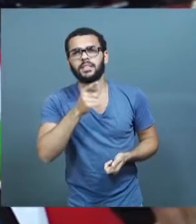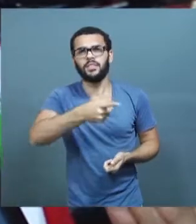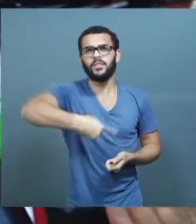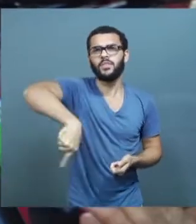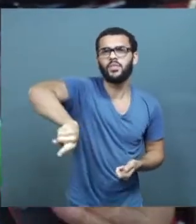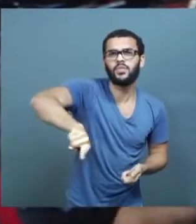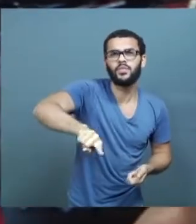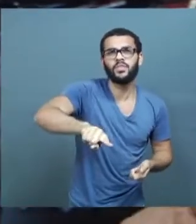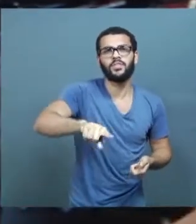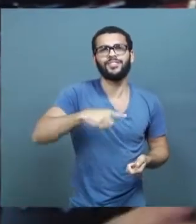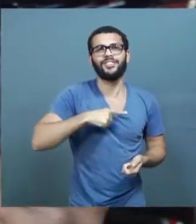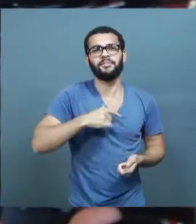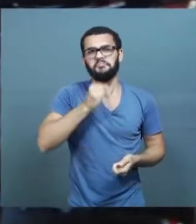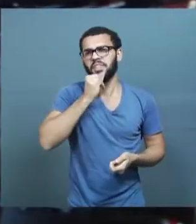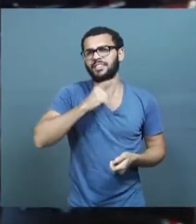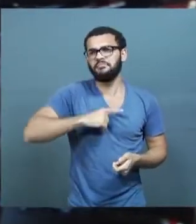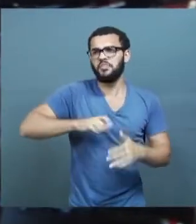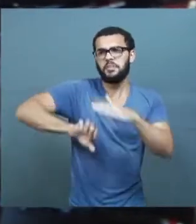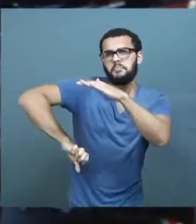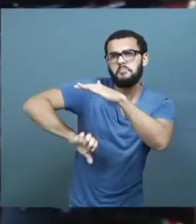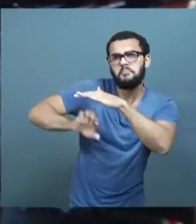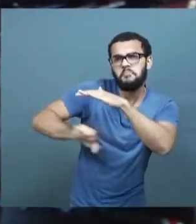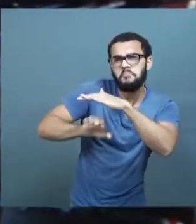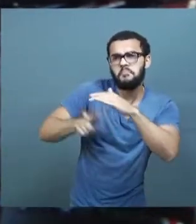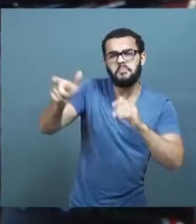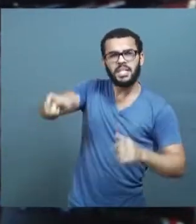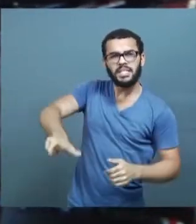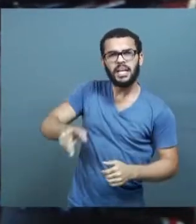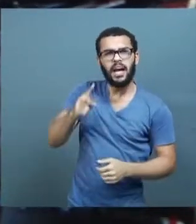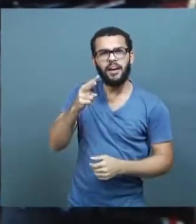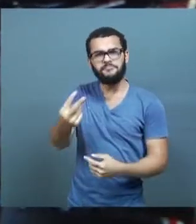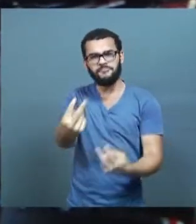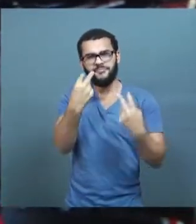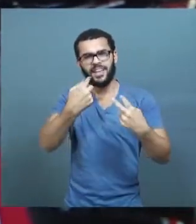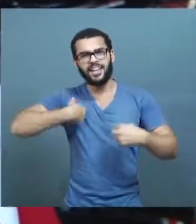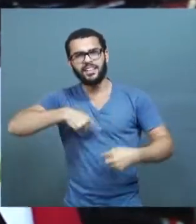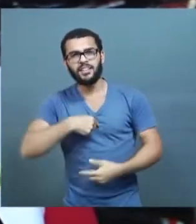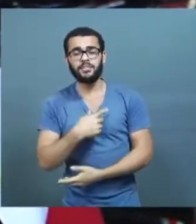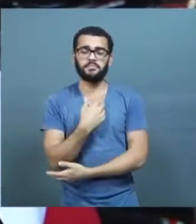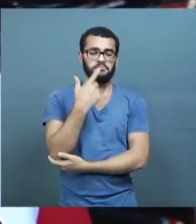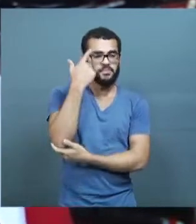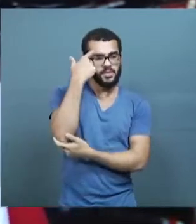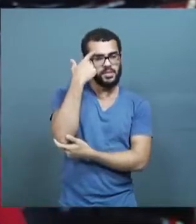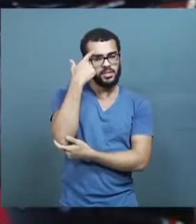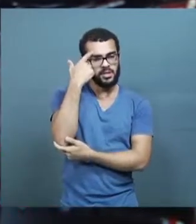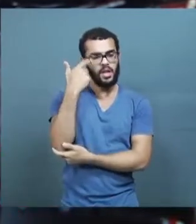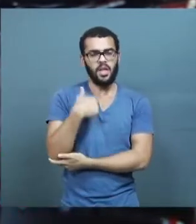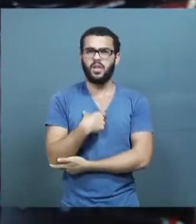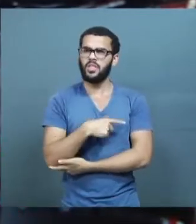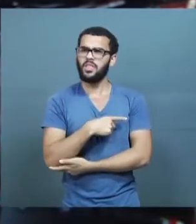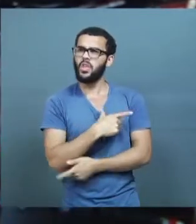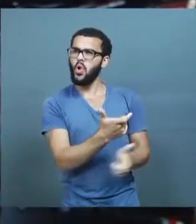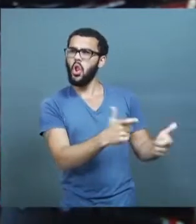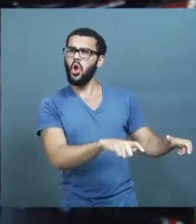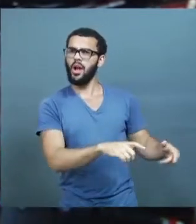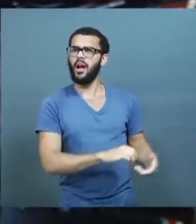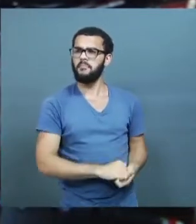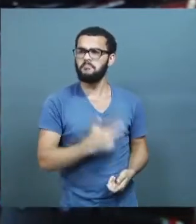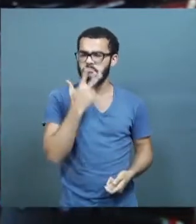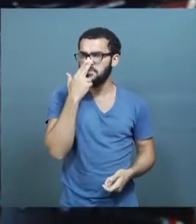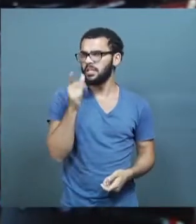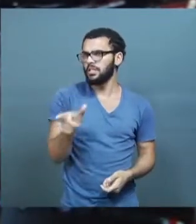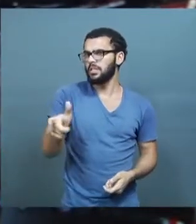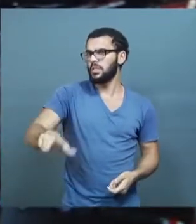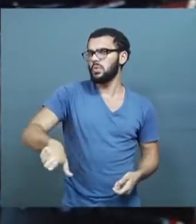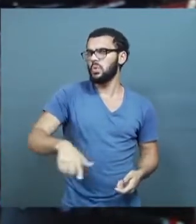Se ouvindo alguém, um empresário ouvindo a gente aqui agora, e falasse, pô, eu tenho um local como este. Eu vou chamar